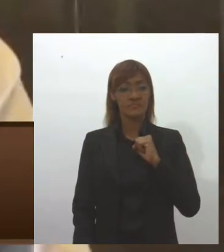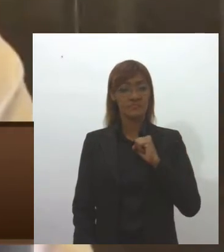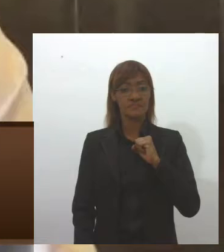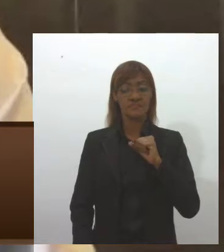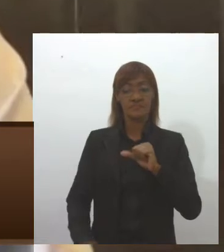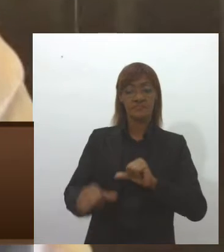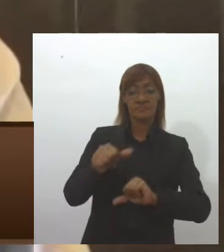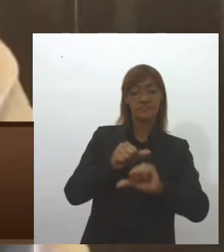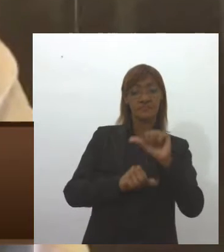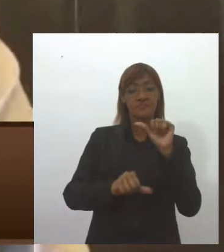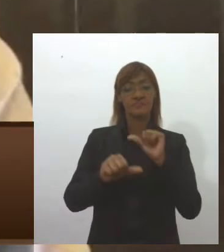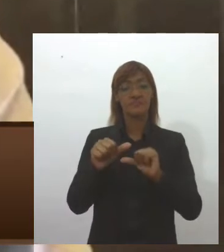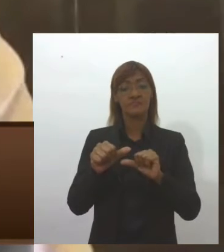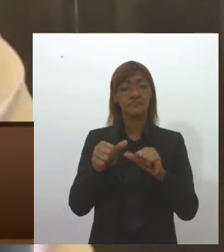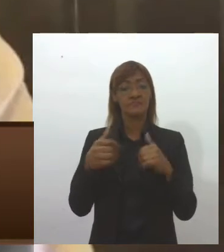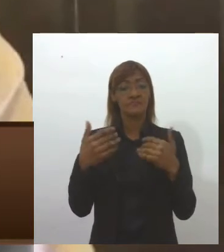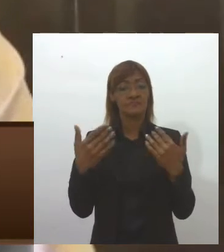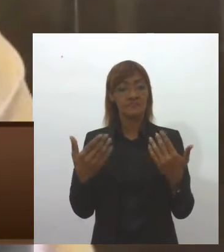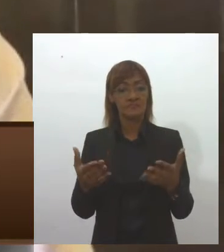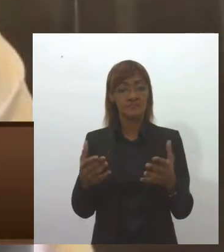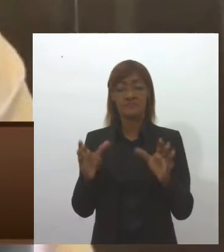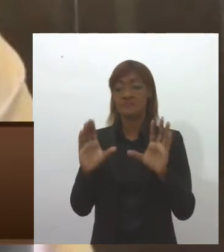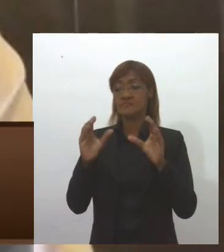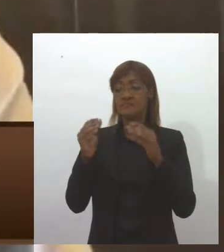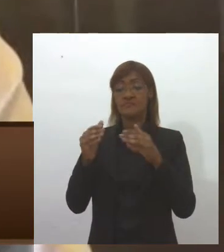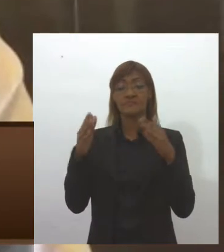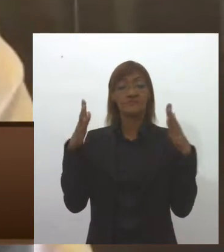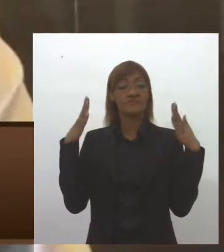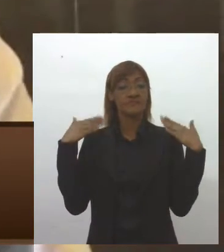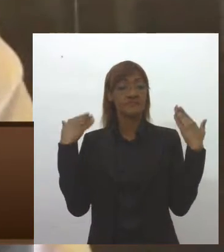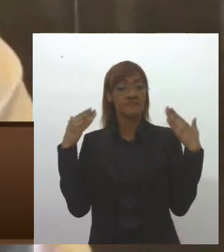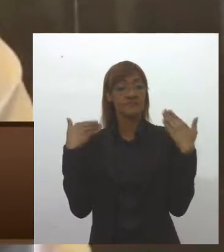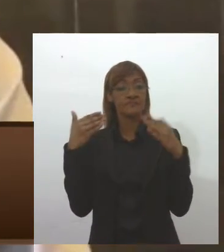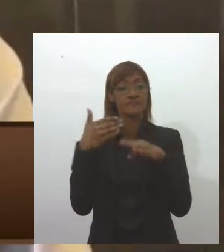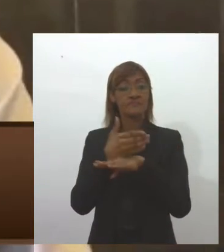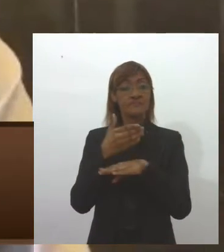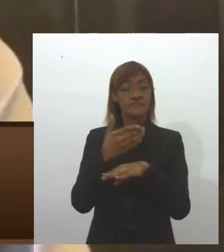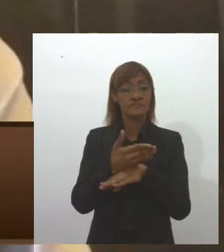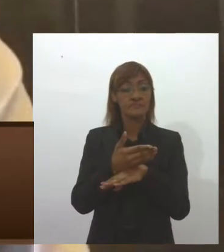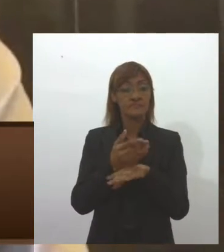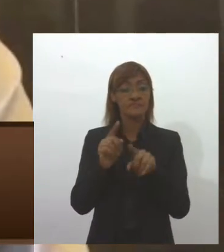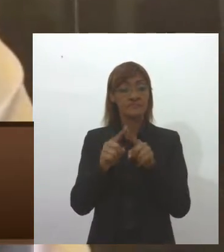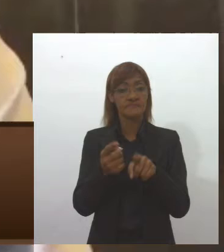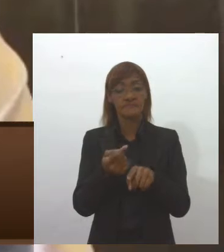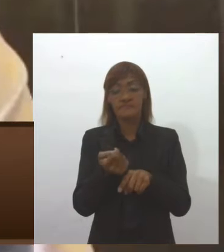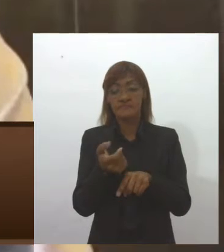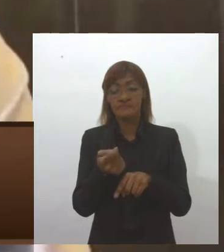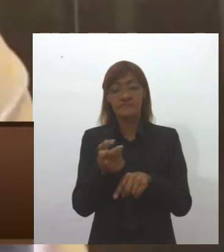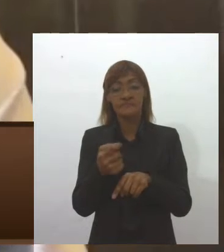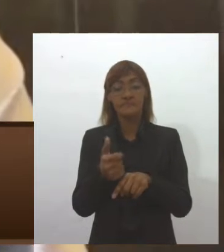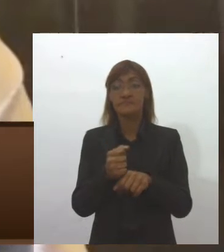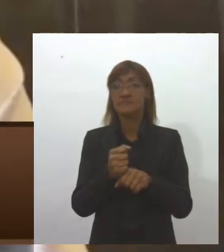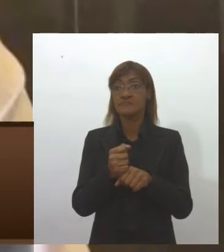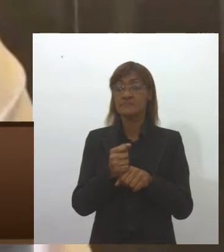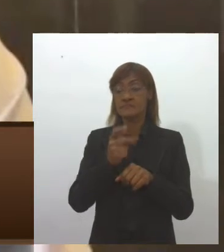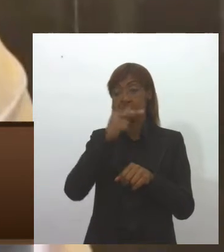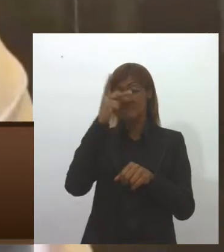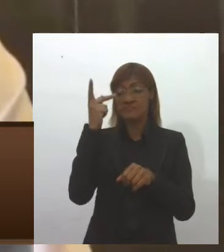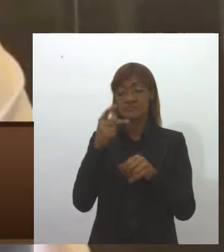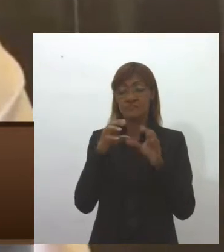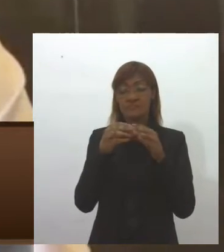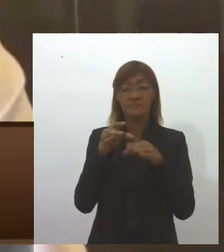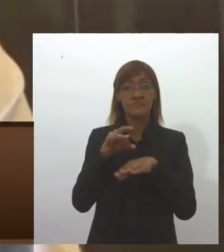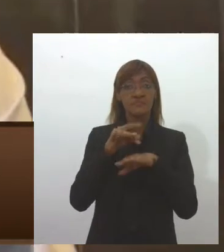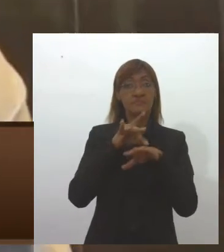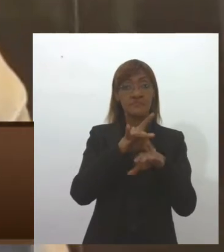né? Mudou. Hoje é o público de lazer, com frequência, e muito pouco o público corporativo. Então, a gente acredita que com a